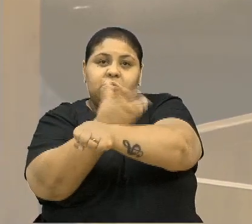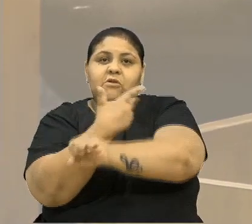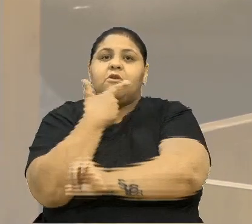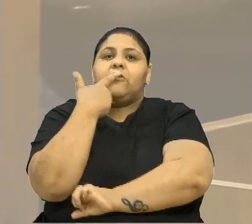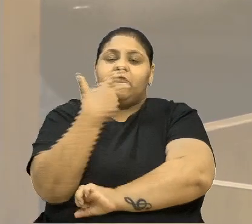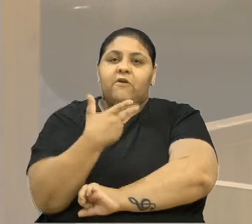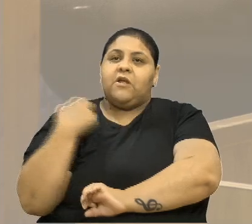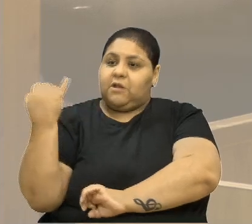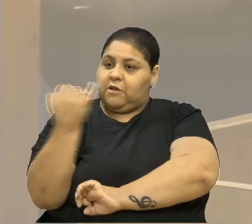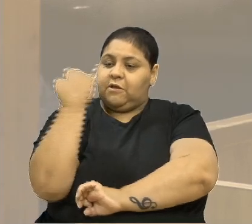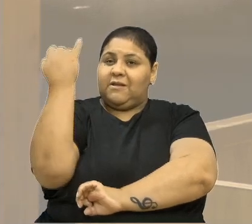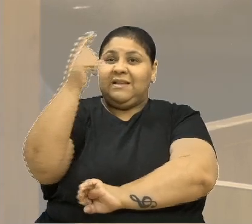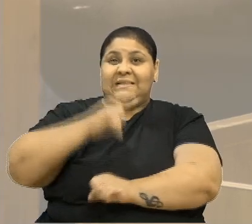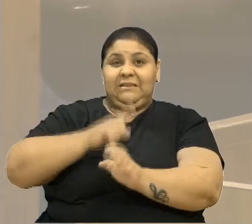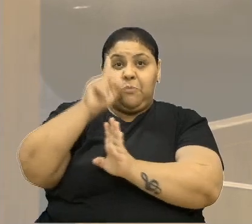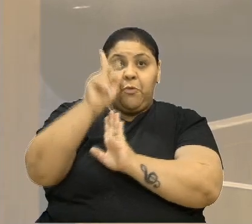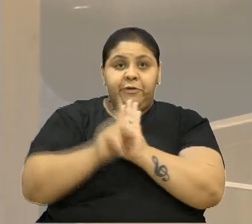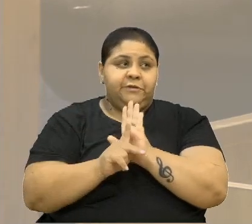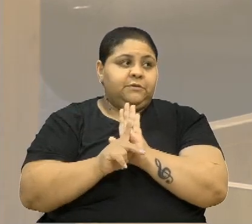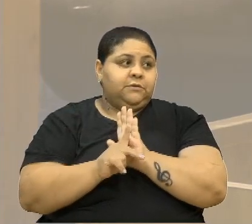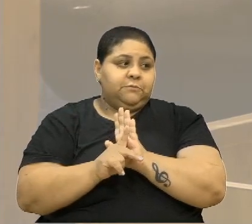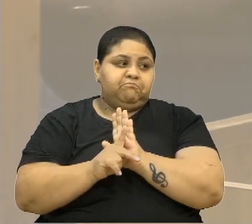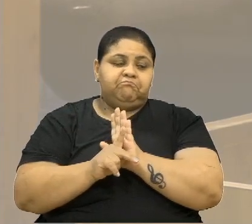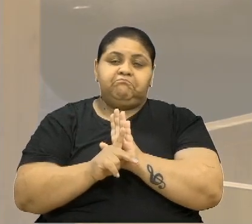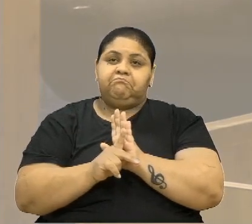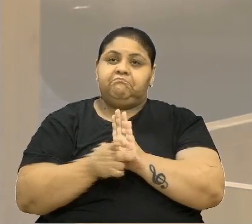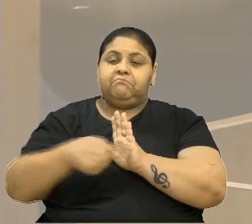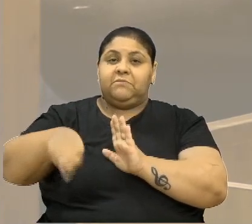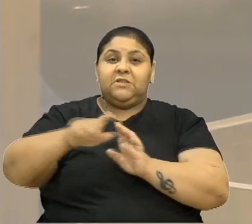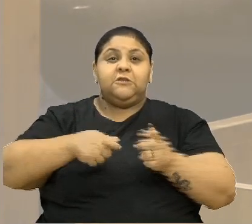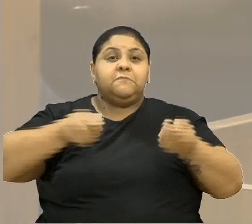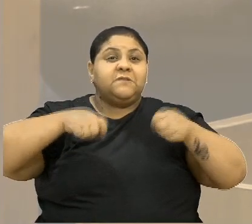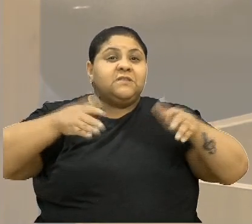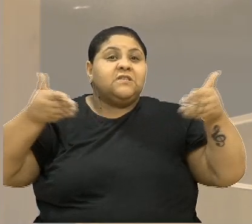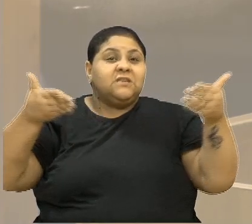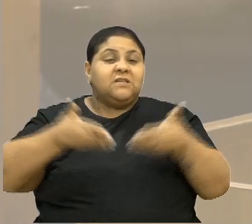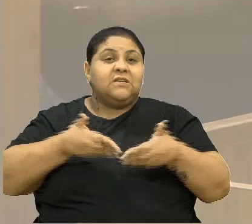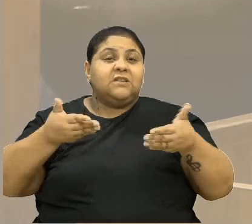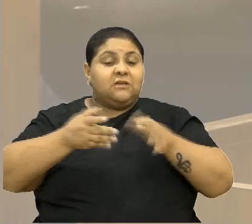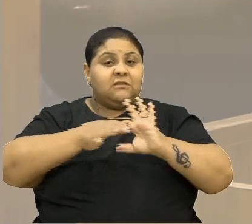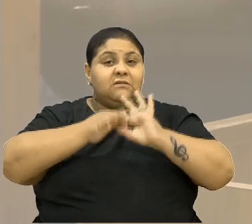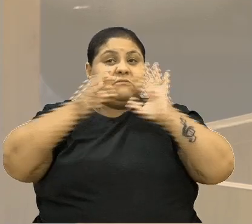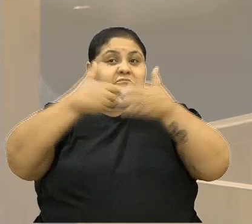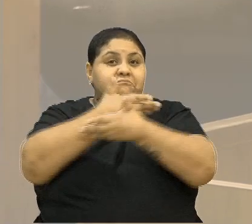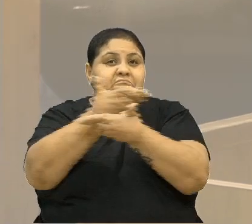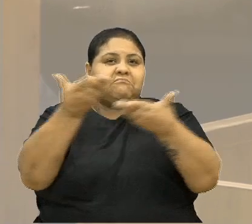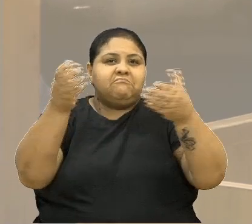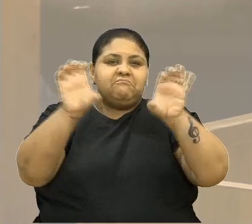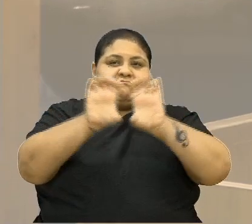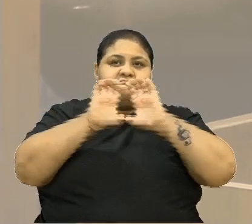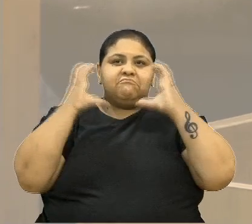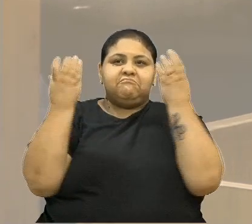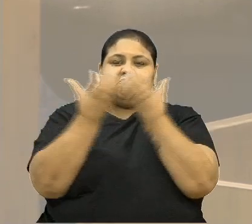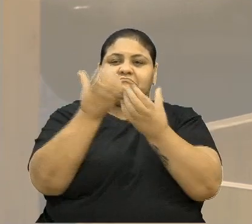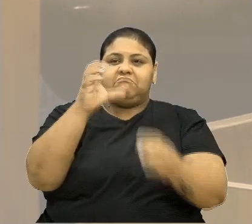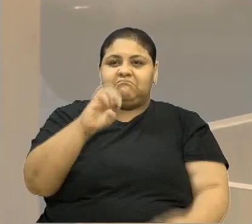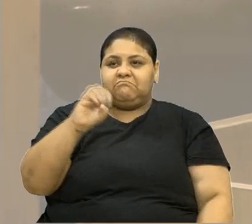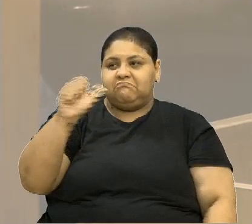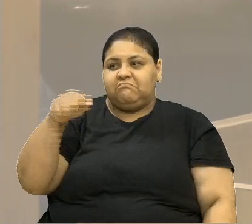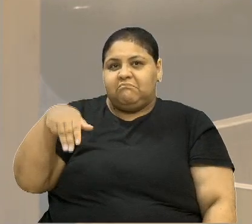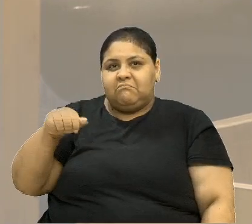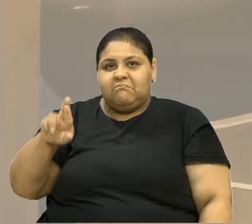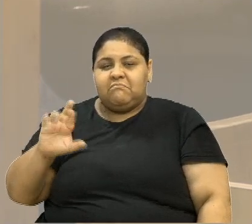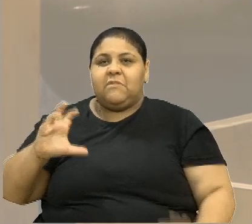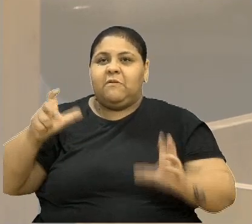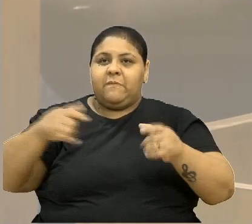aqui a importância que tem esse projeto. E a gente precisa agora dar essa liberdade para a comunidade, para a SAMAR, para todas as entidades